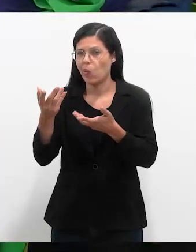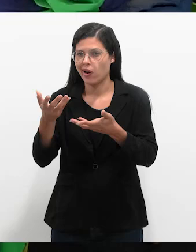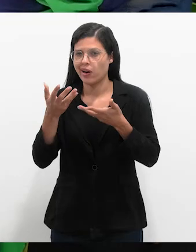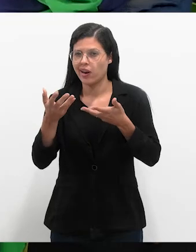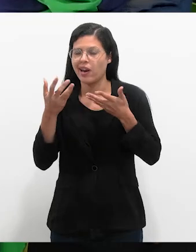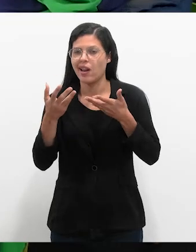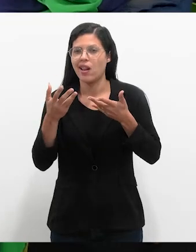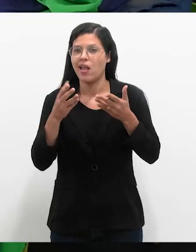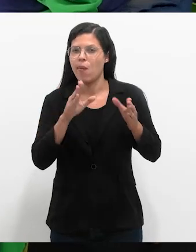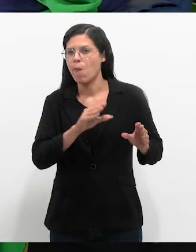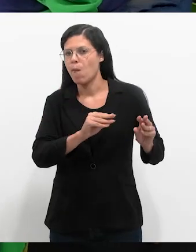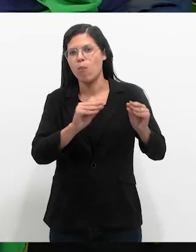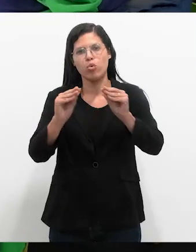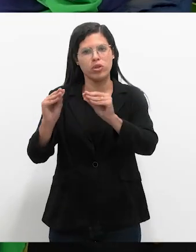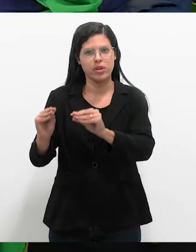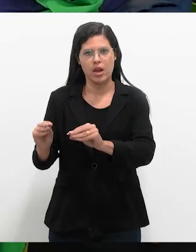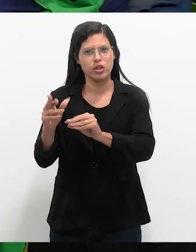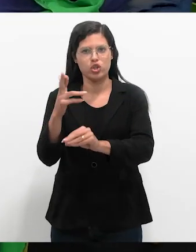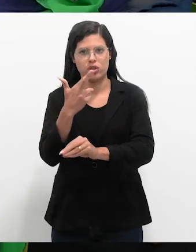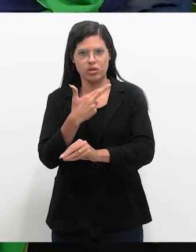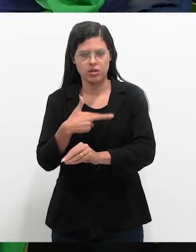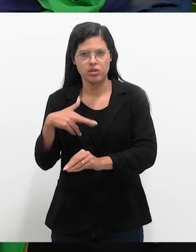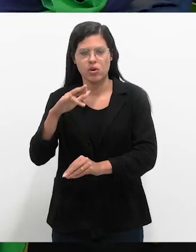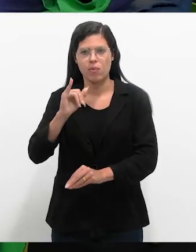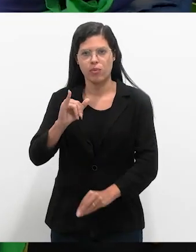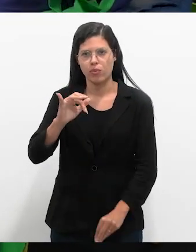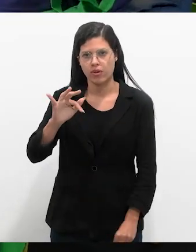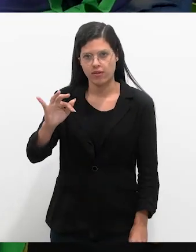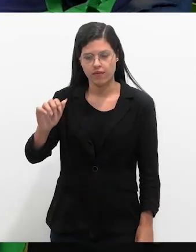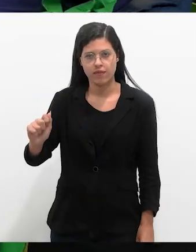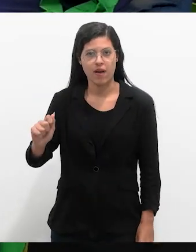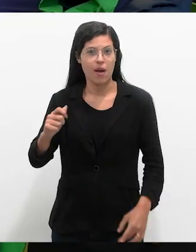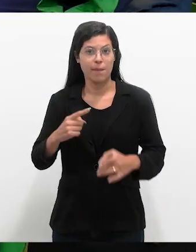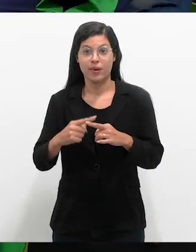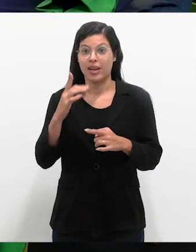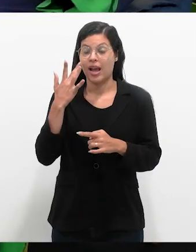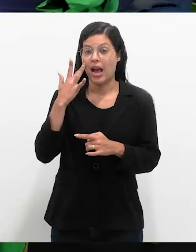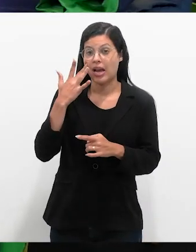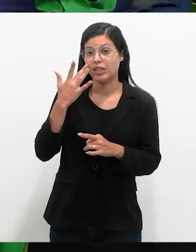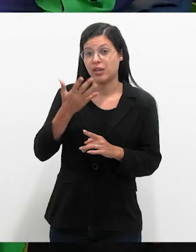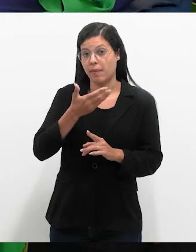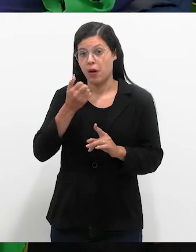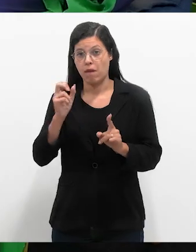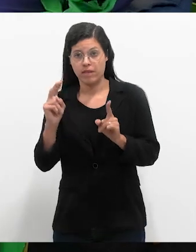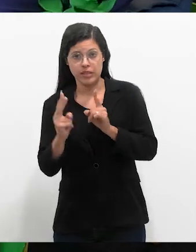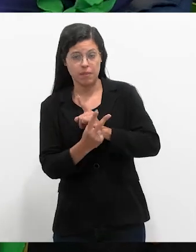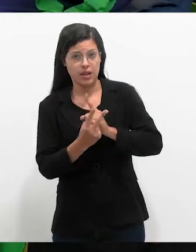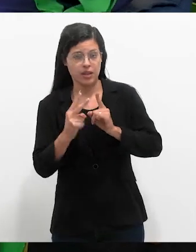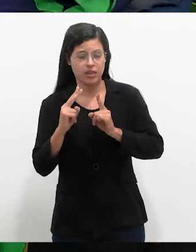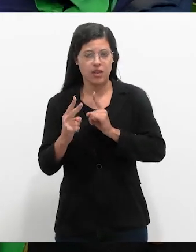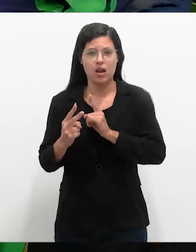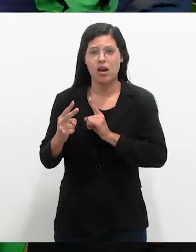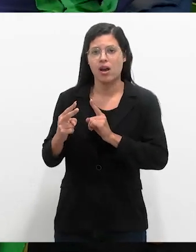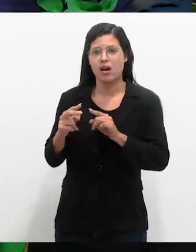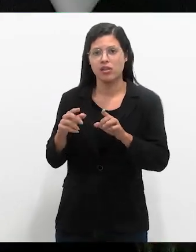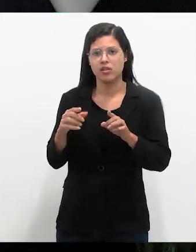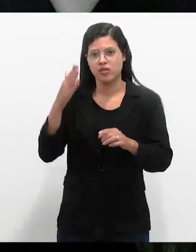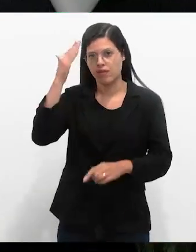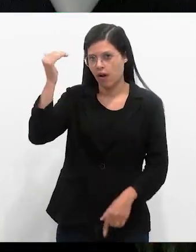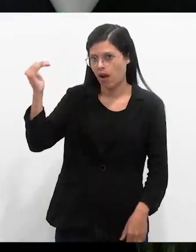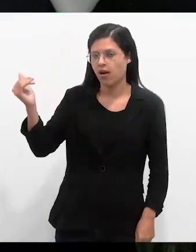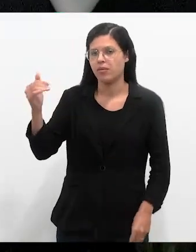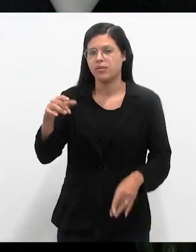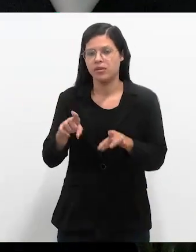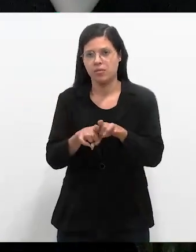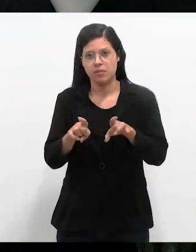pessoas quererem migrar para o Ifá porque acha que dá mais visibilidade, dá mais status e dizer